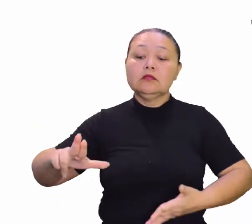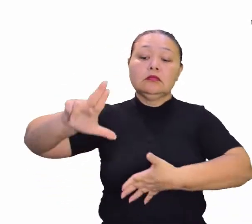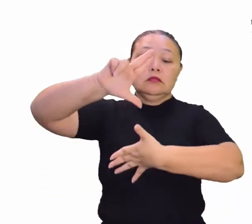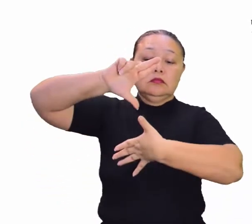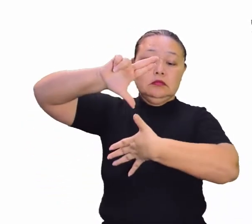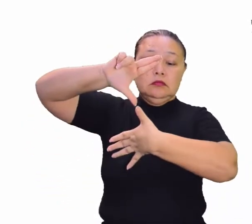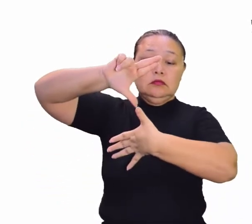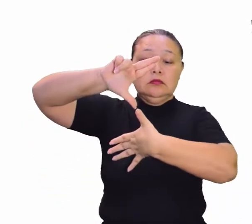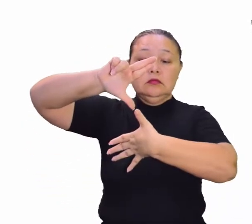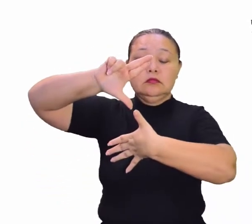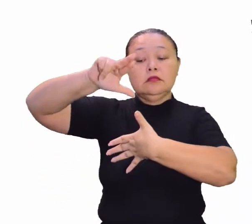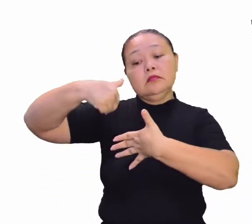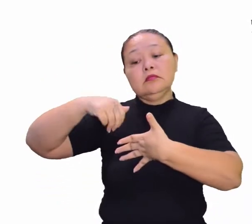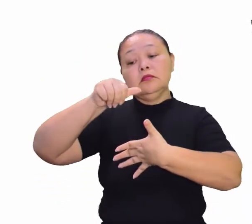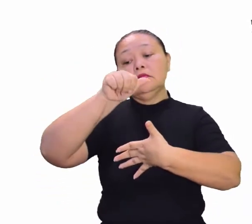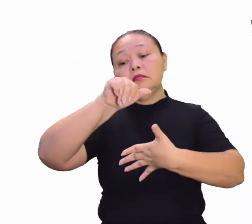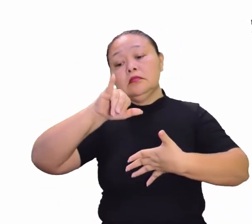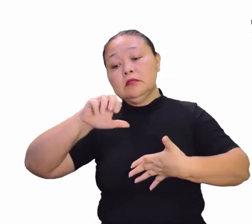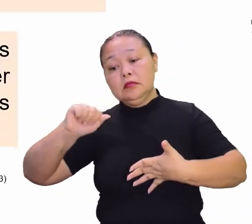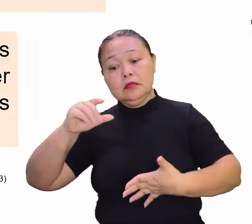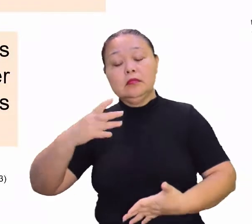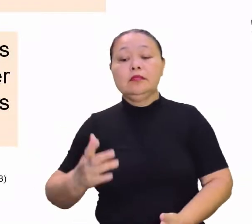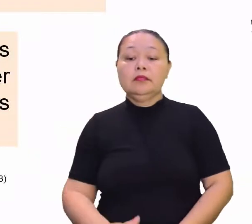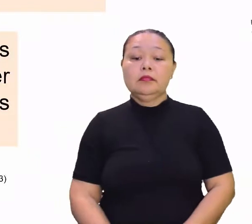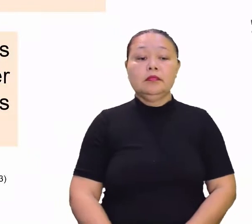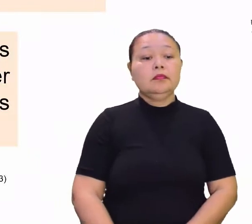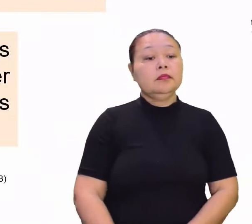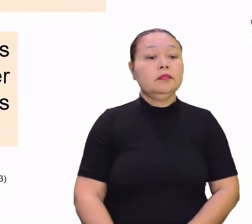Latina. Okay? Ásia, né? Ásia.